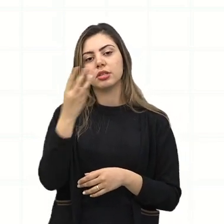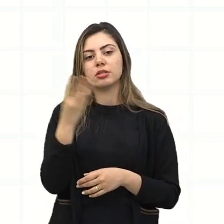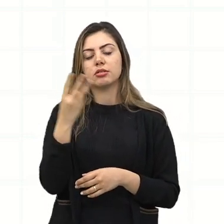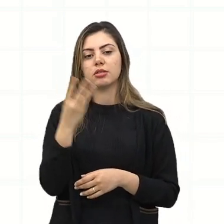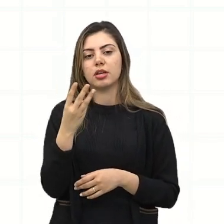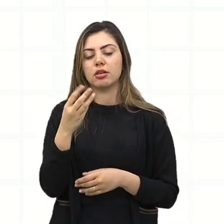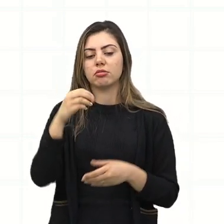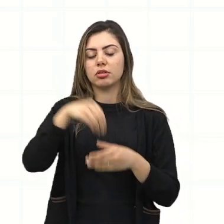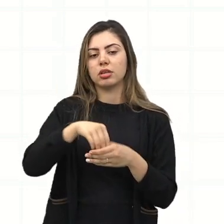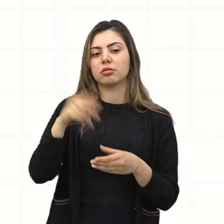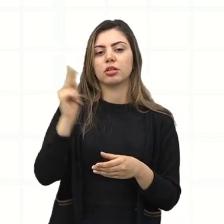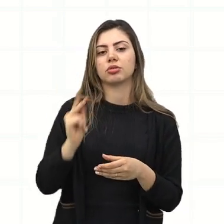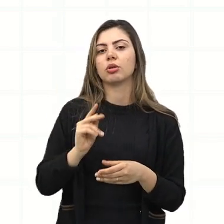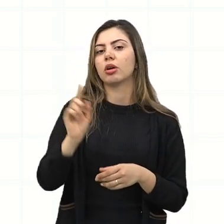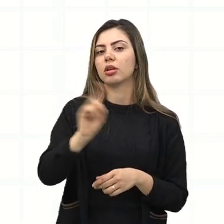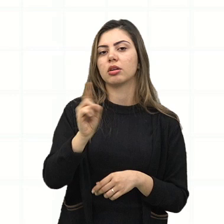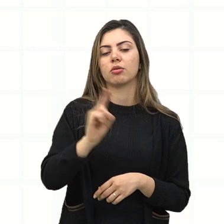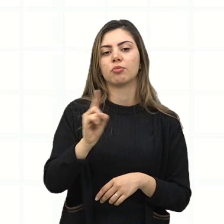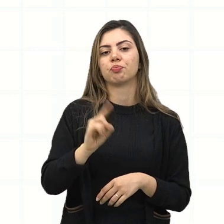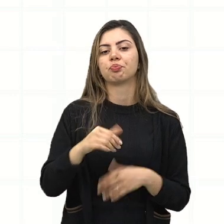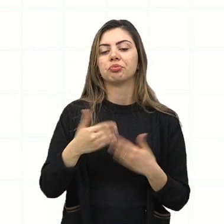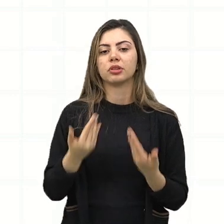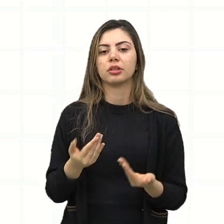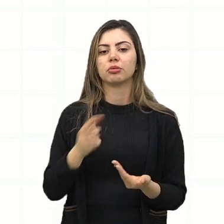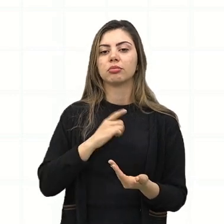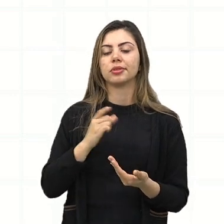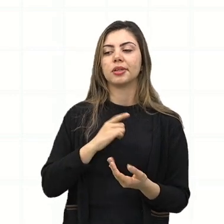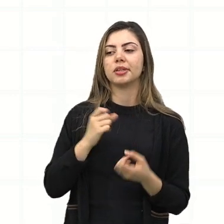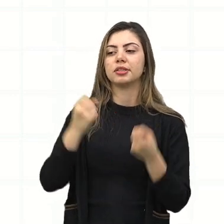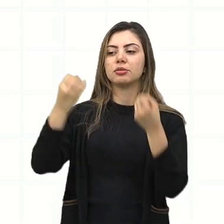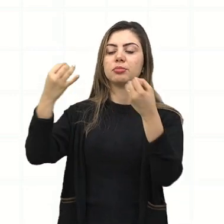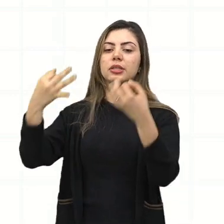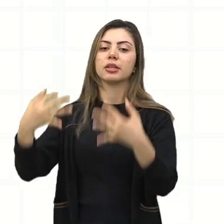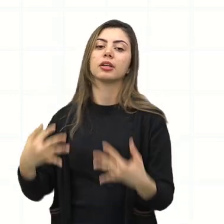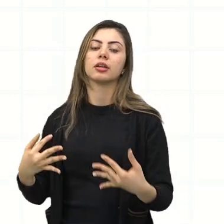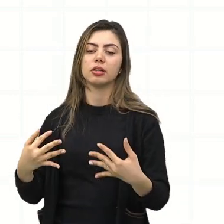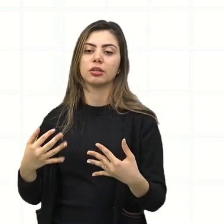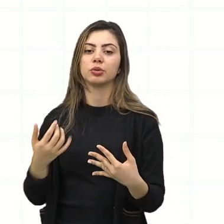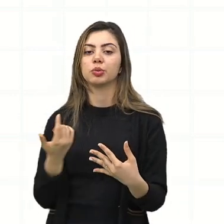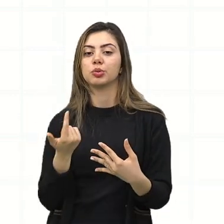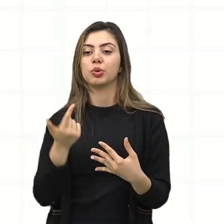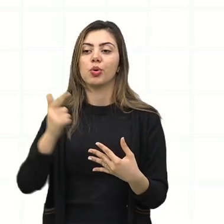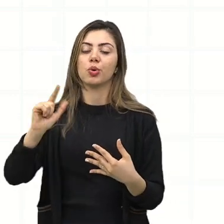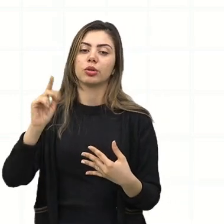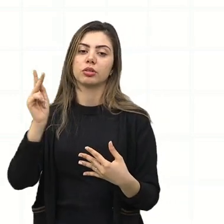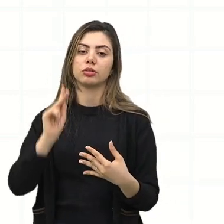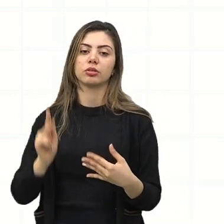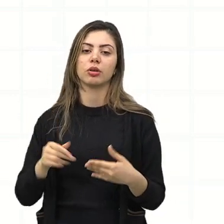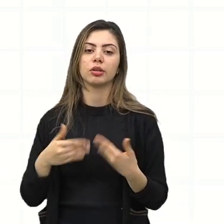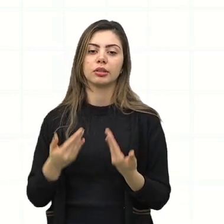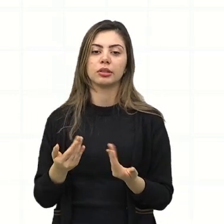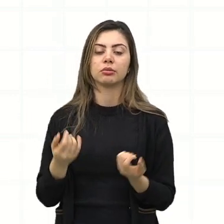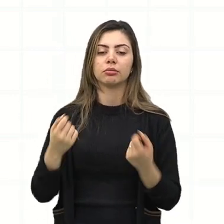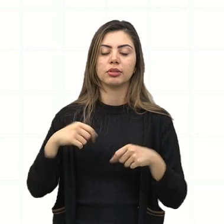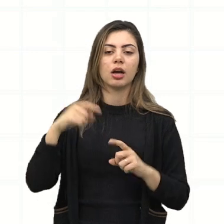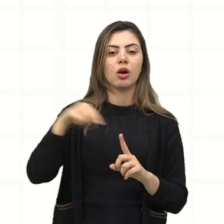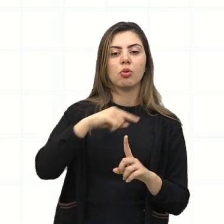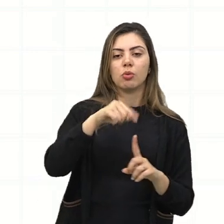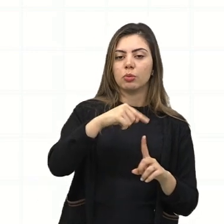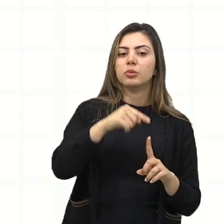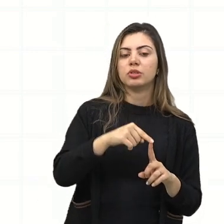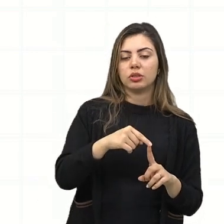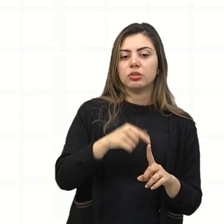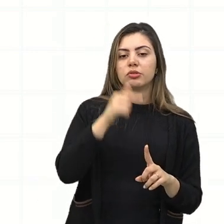história de outro personagem, de outro ser. Com isso, a narrativa ganha mais